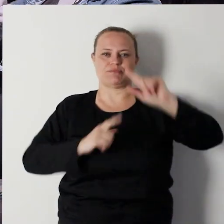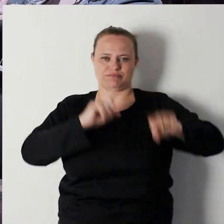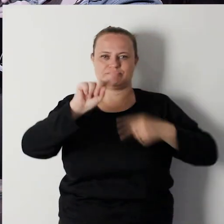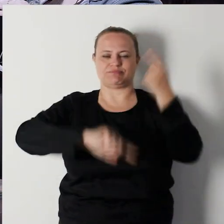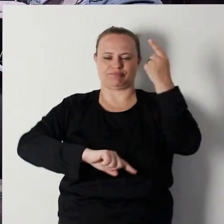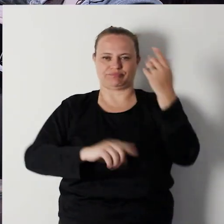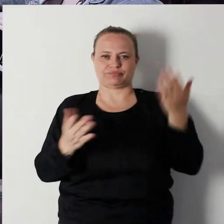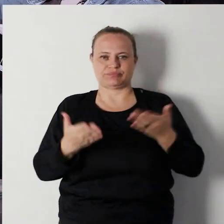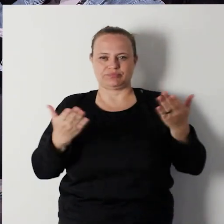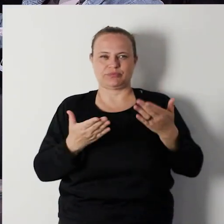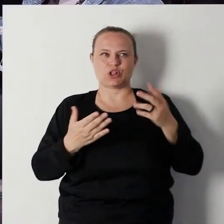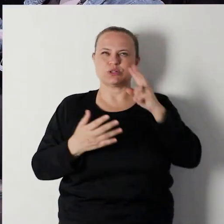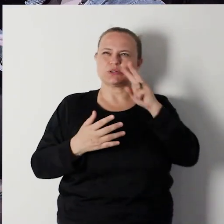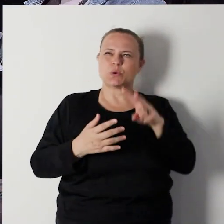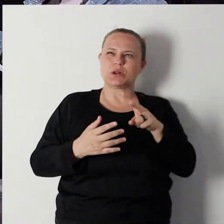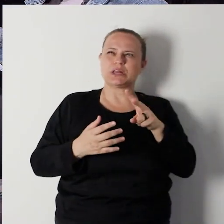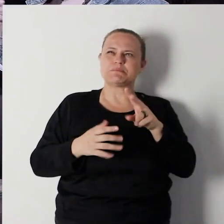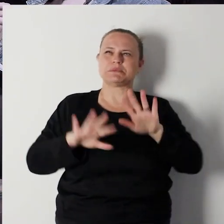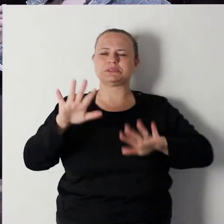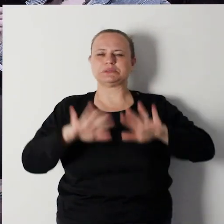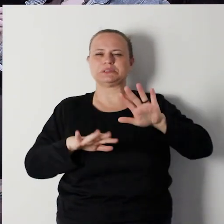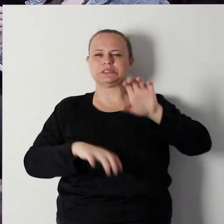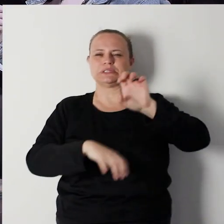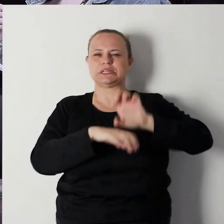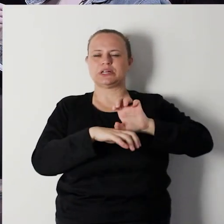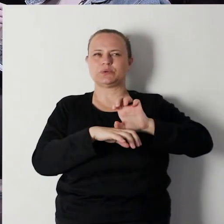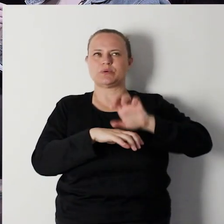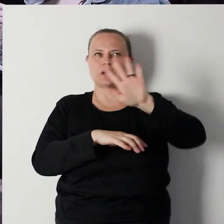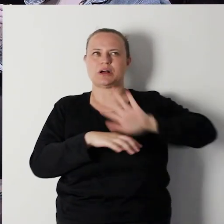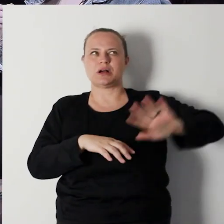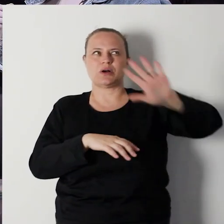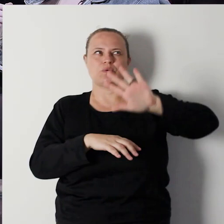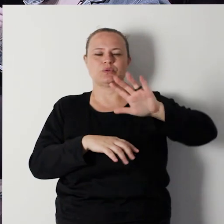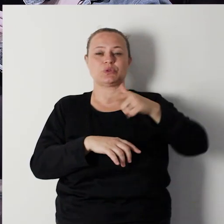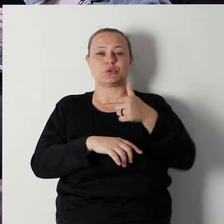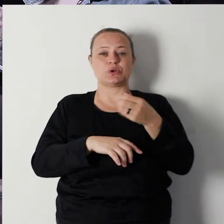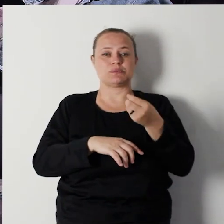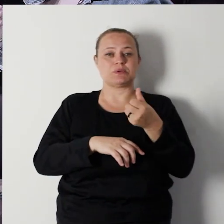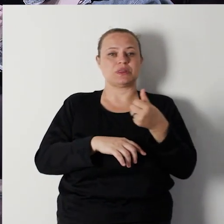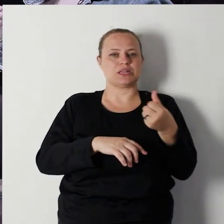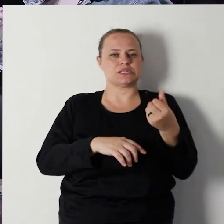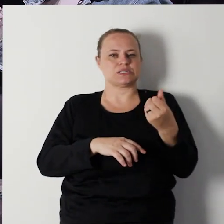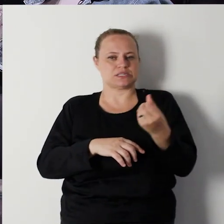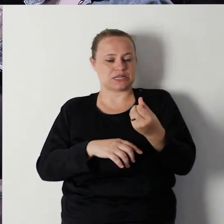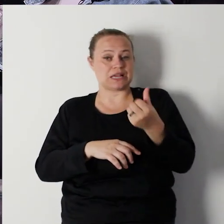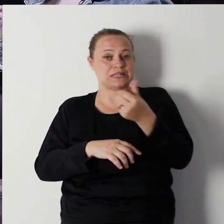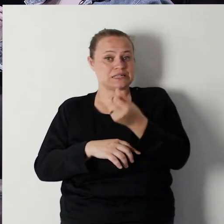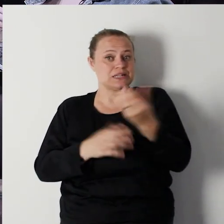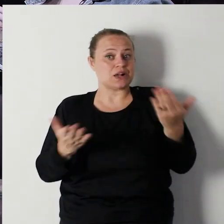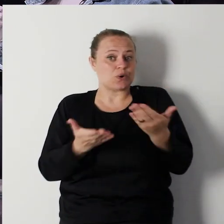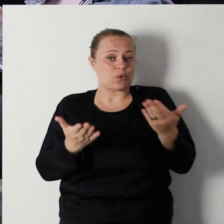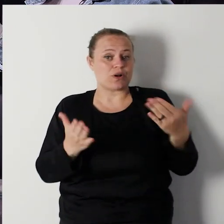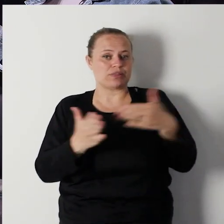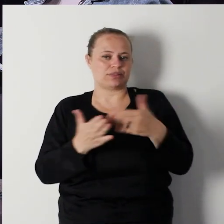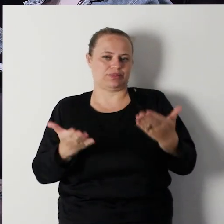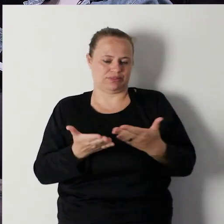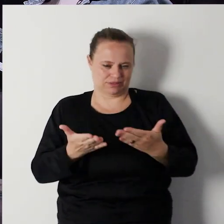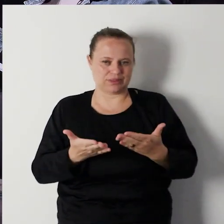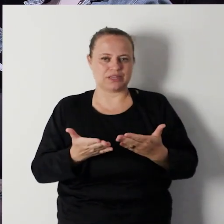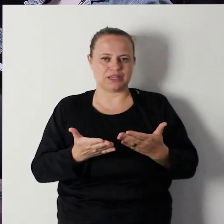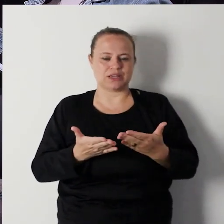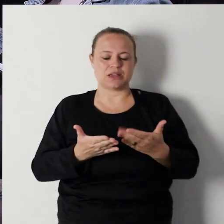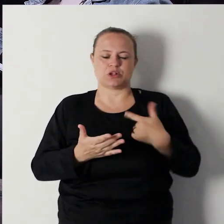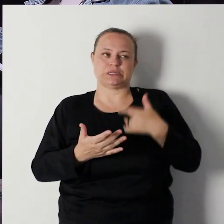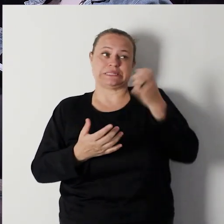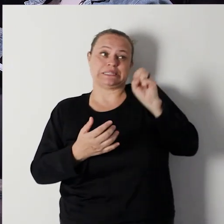Então, isso é um salto muito grande, né? E que, se você for olhar, foi em nível estadual, isso começou de 2016 para cá, se